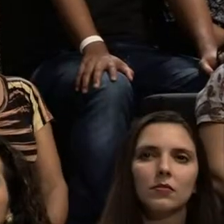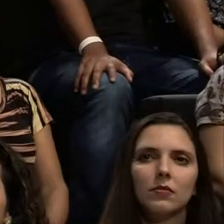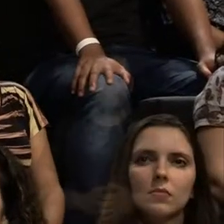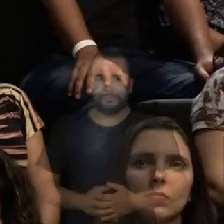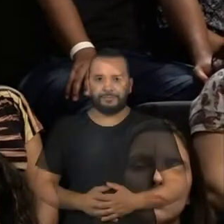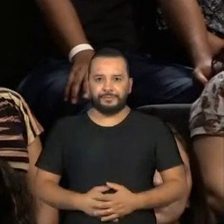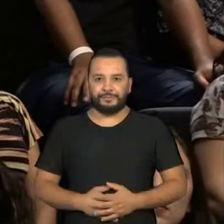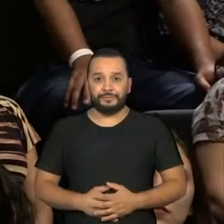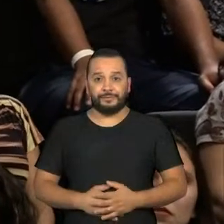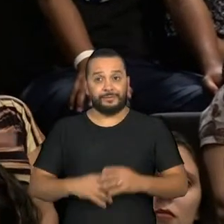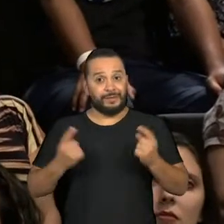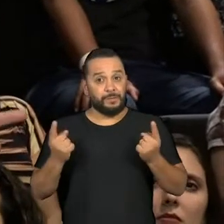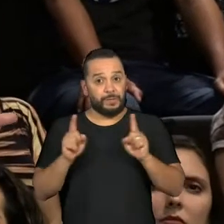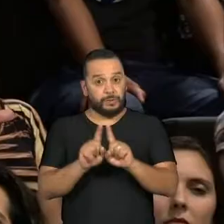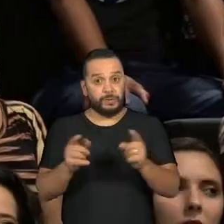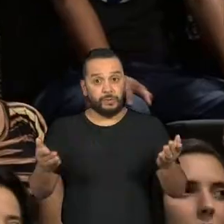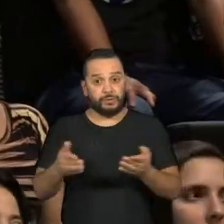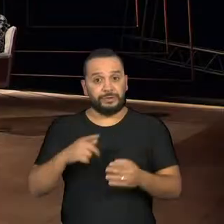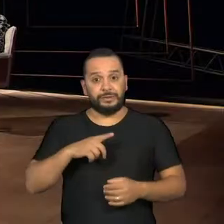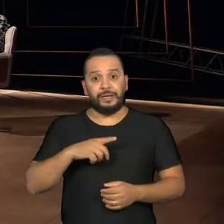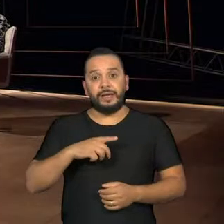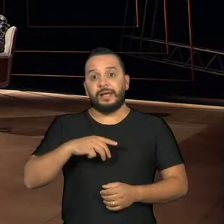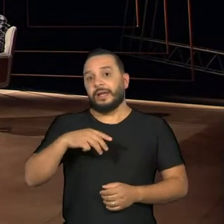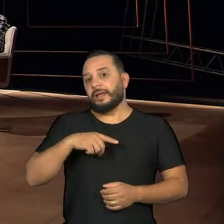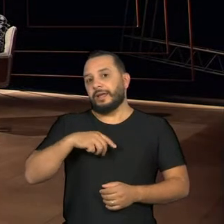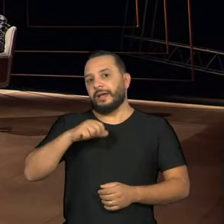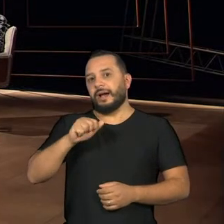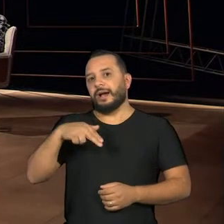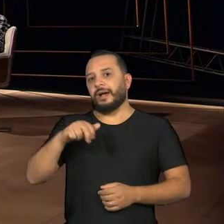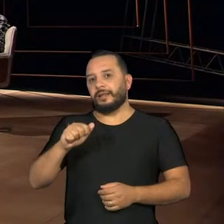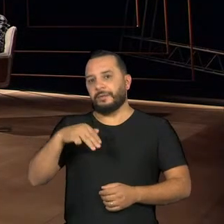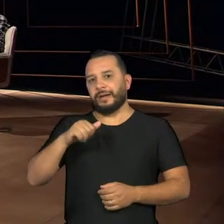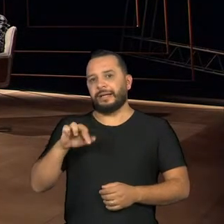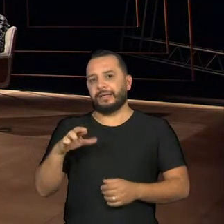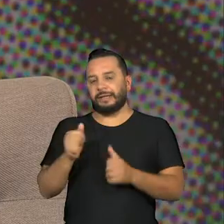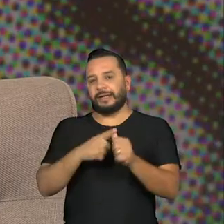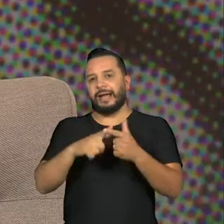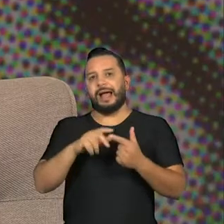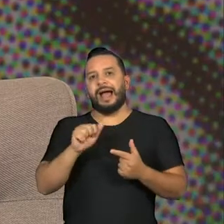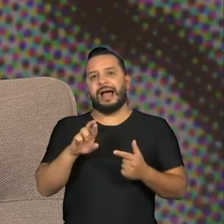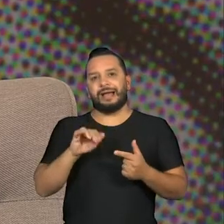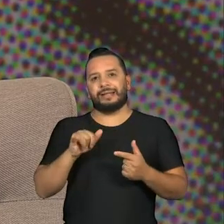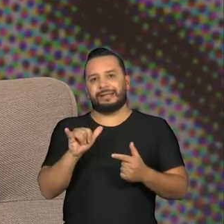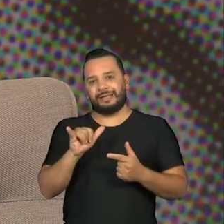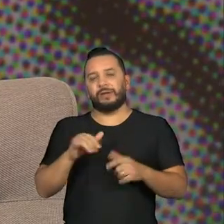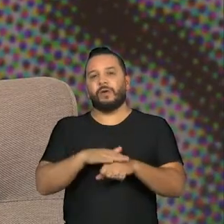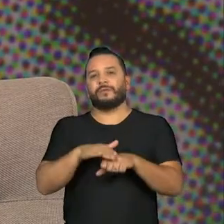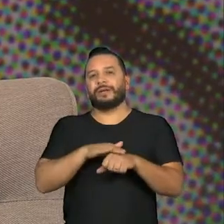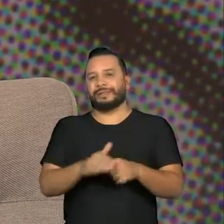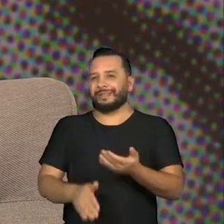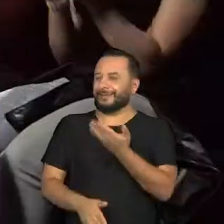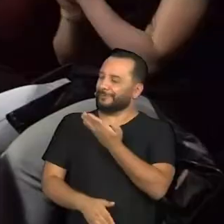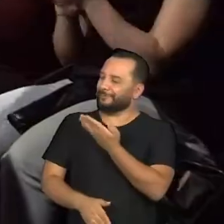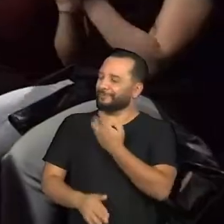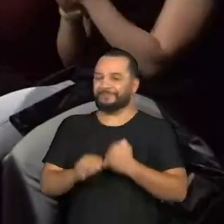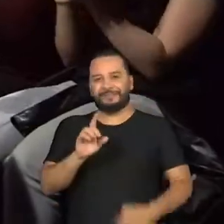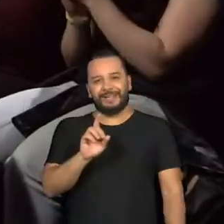O Persona em Foco de hoje tem o Ari França e Ana Maria Dias conversando com Denise Fraga.